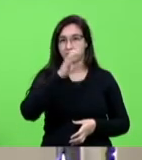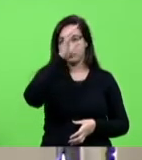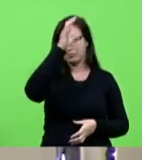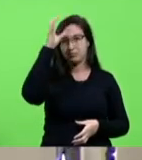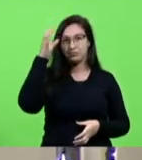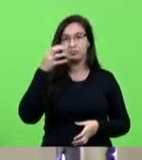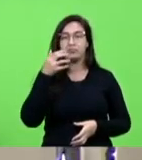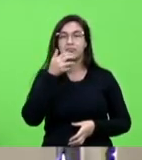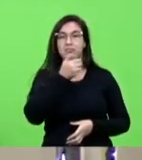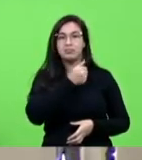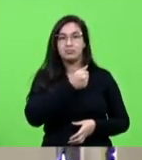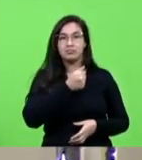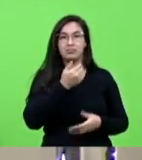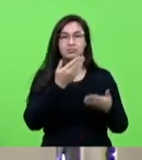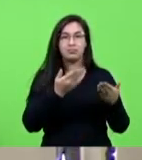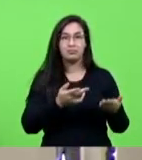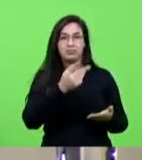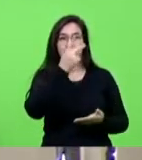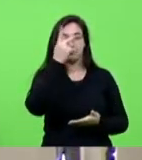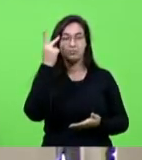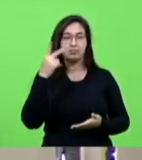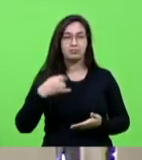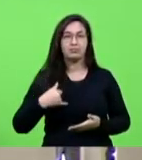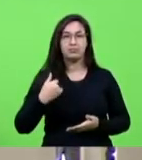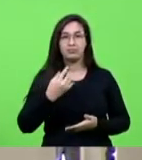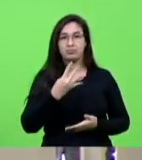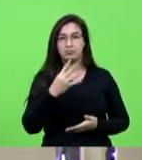de um popular de 40 anos de idade que